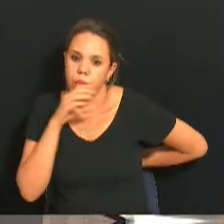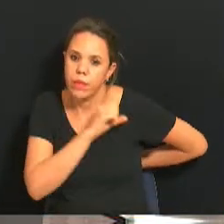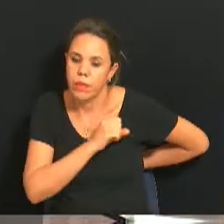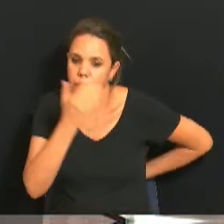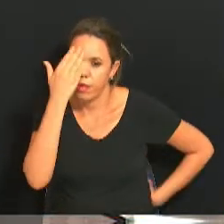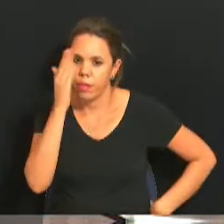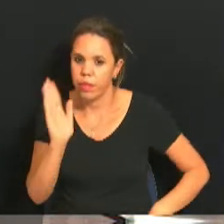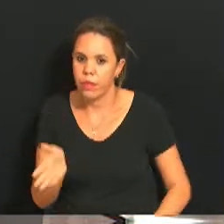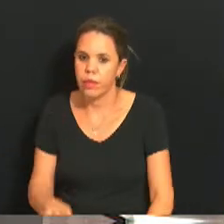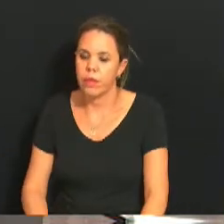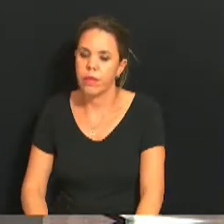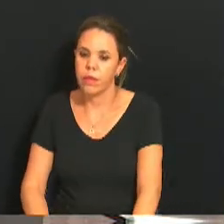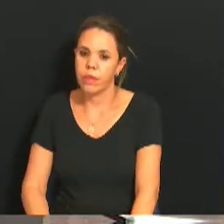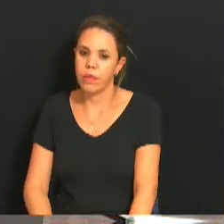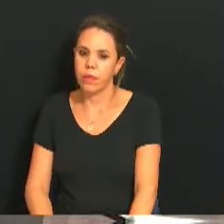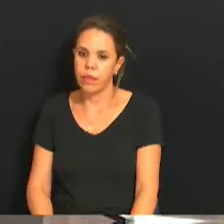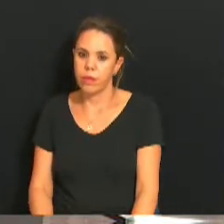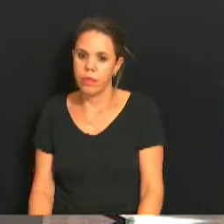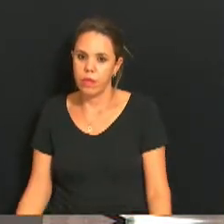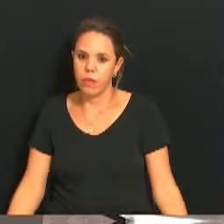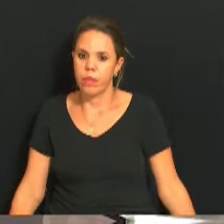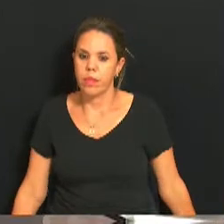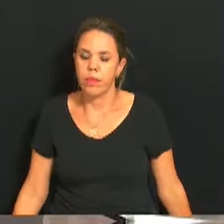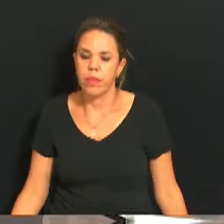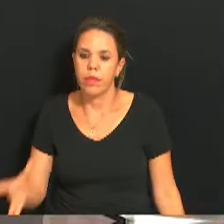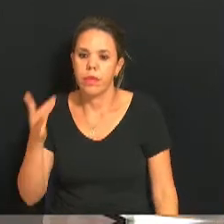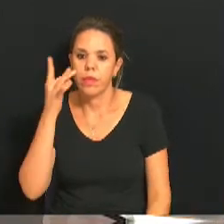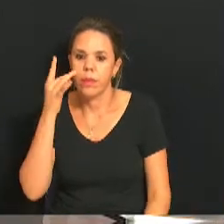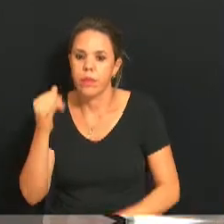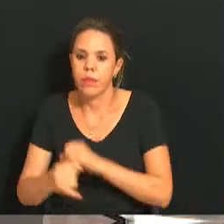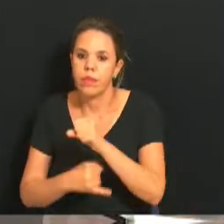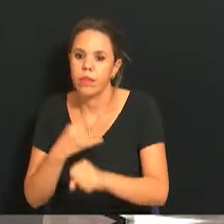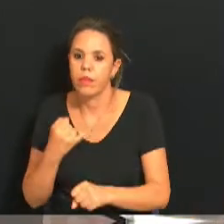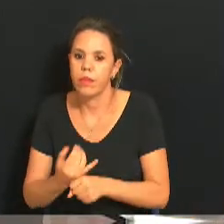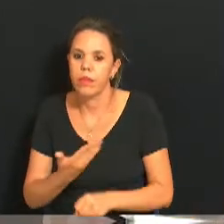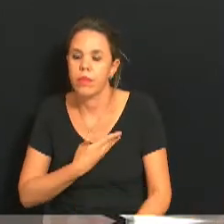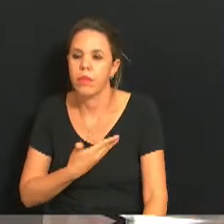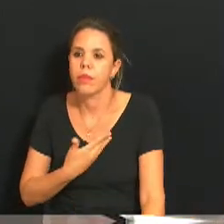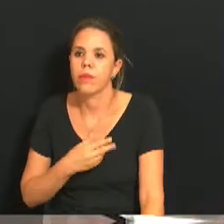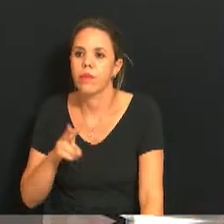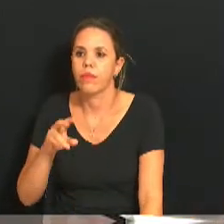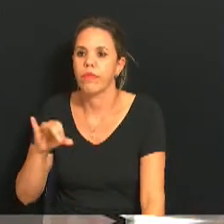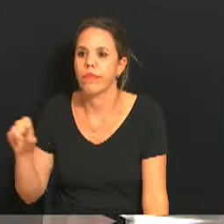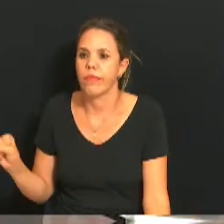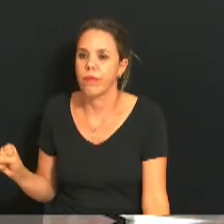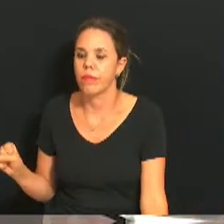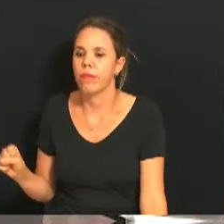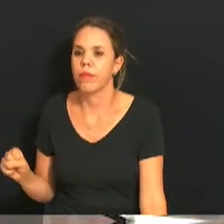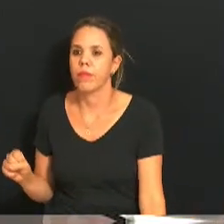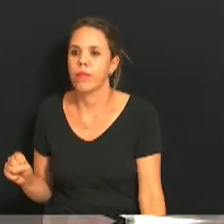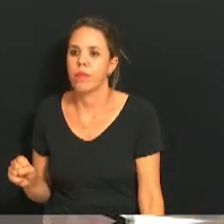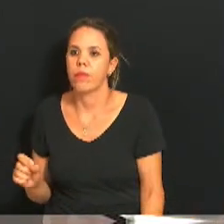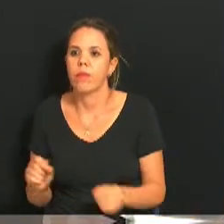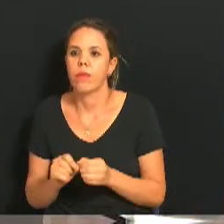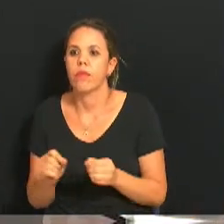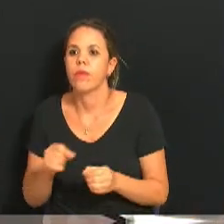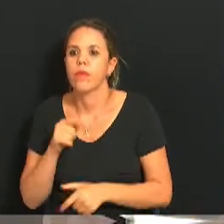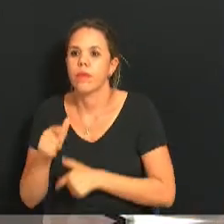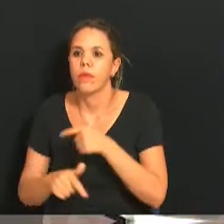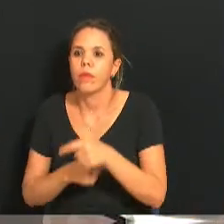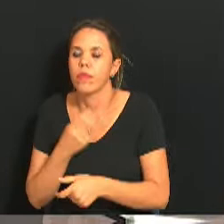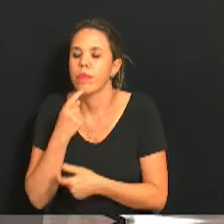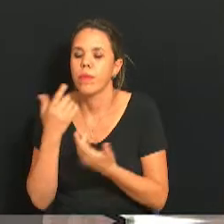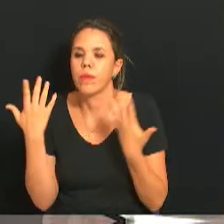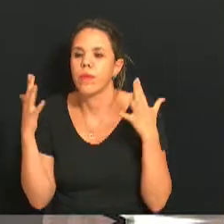agradeço a presença virtual do meu amigo de lenço e Aliás fazer um grande lavar por